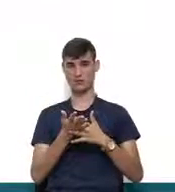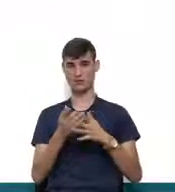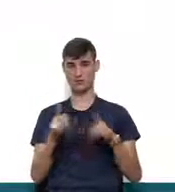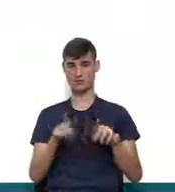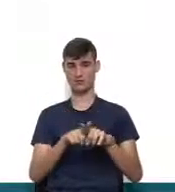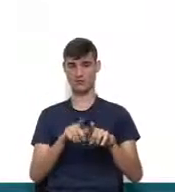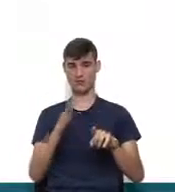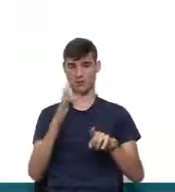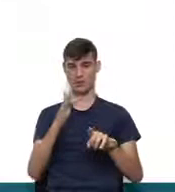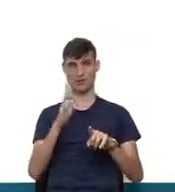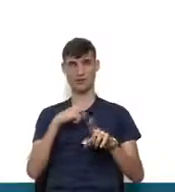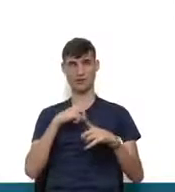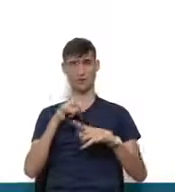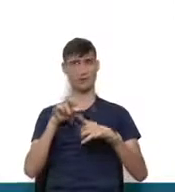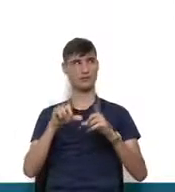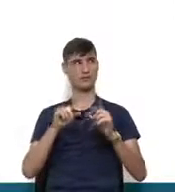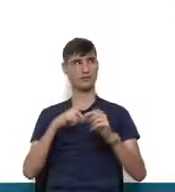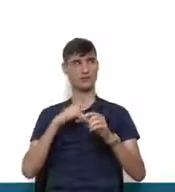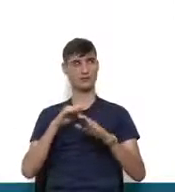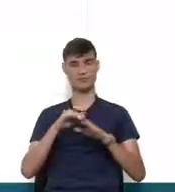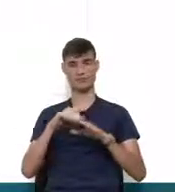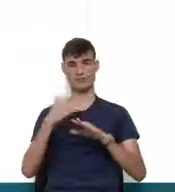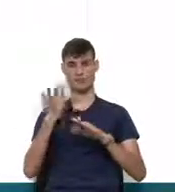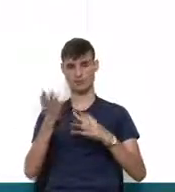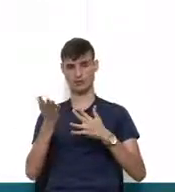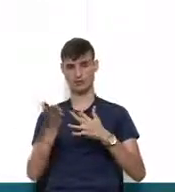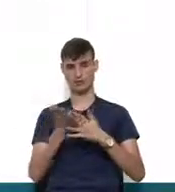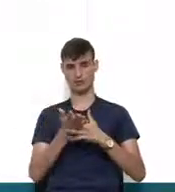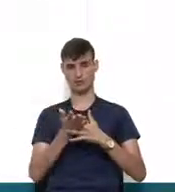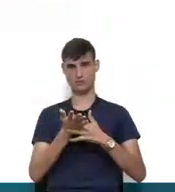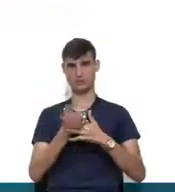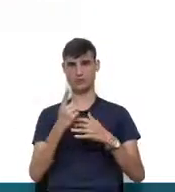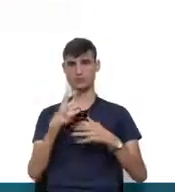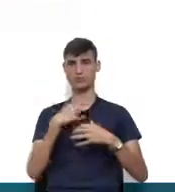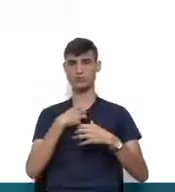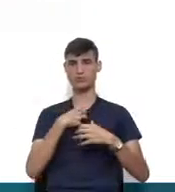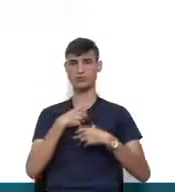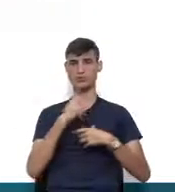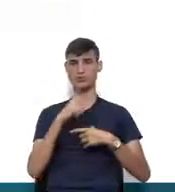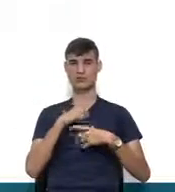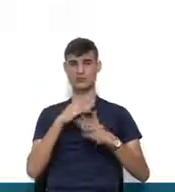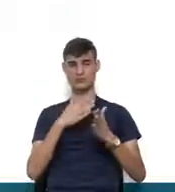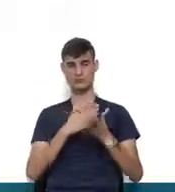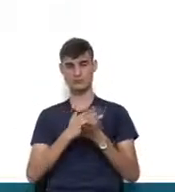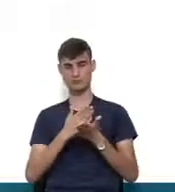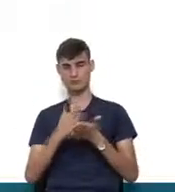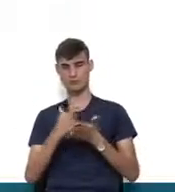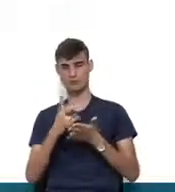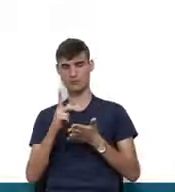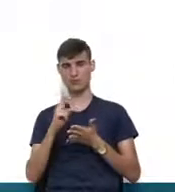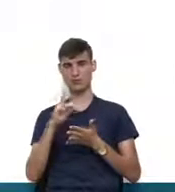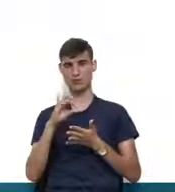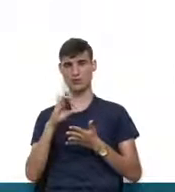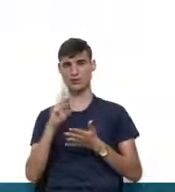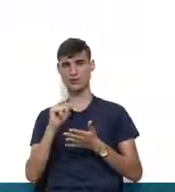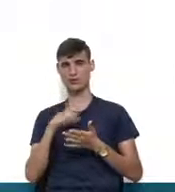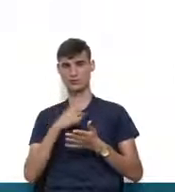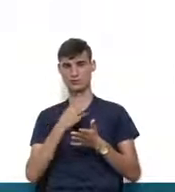f está definida fora deste intervalo, de modo a ser periódica com o